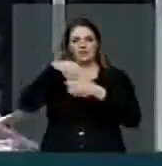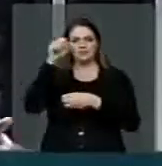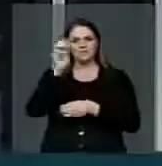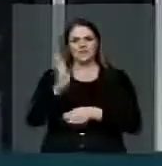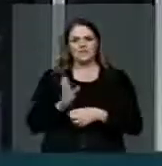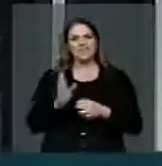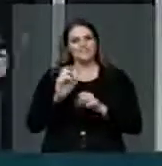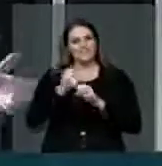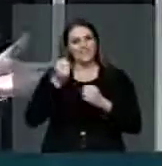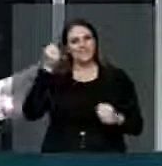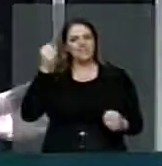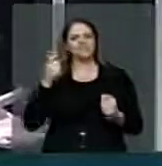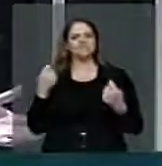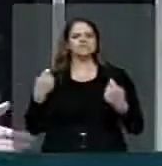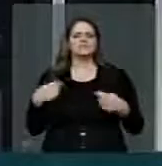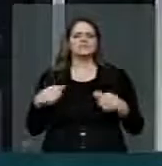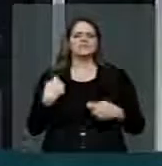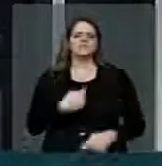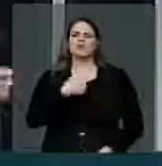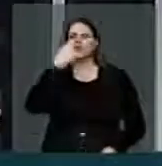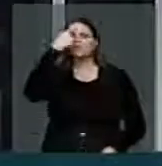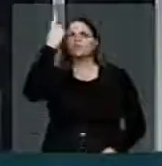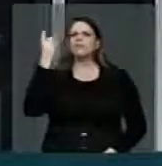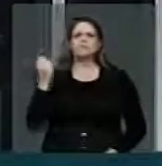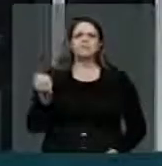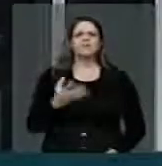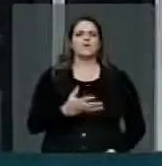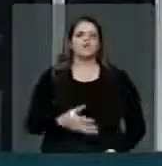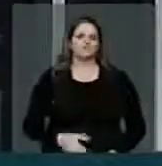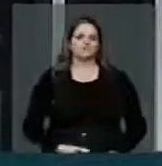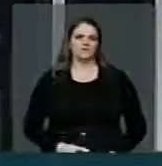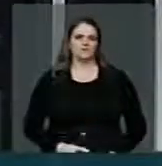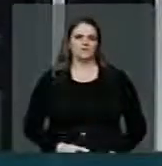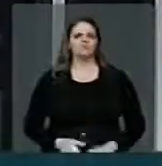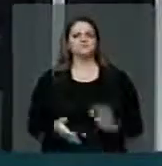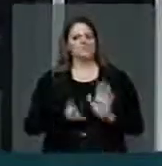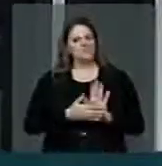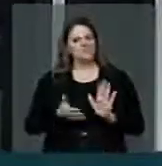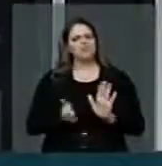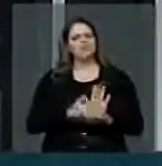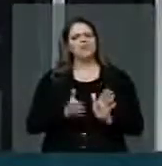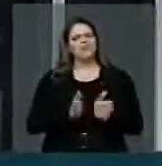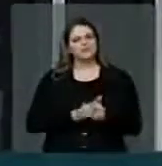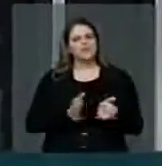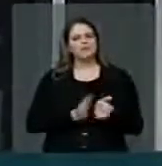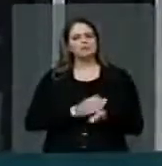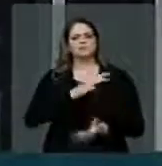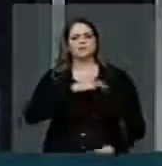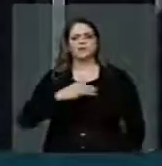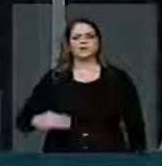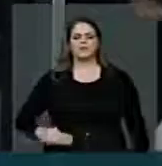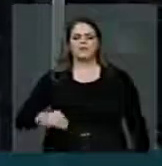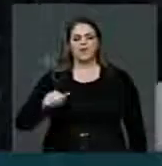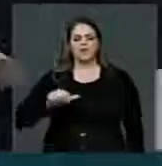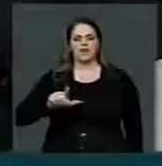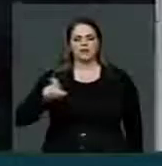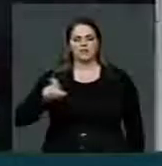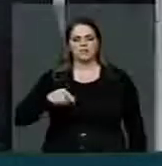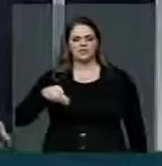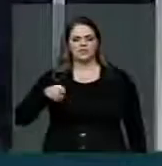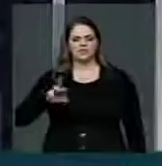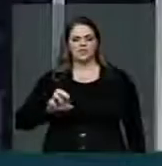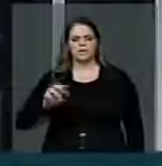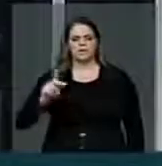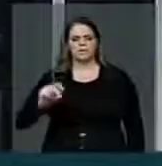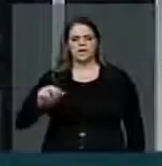inovar, nós temos que buscar alternativas. E aqui parabenizo o ministro da Saúde, Alexandre Padilha, pela coragem que ele teve de